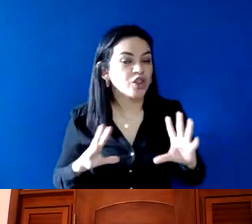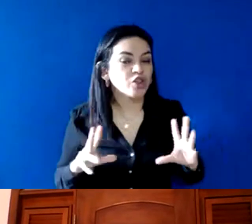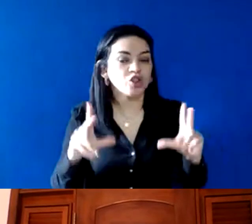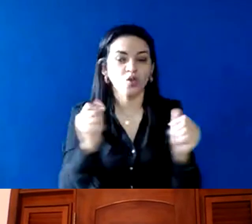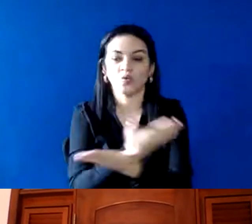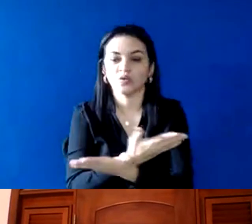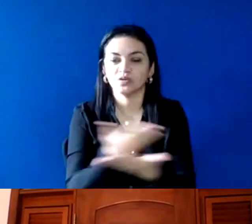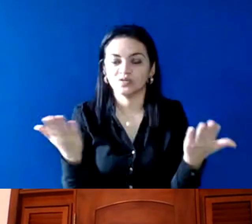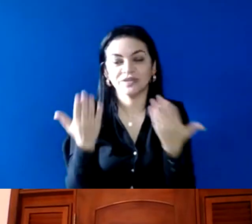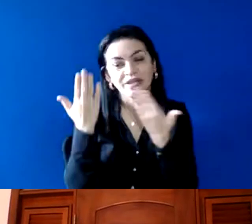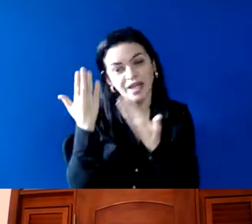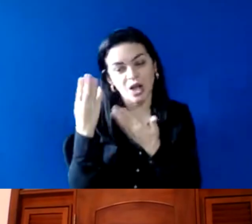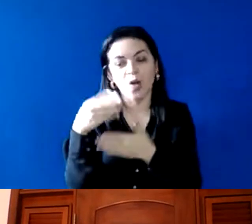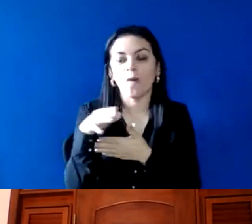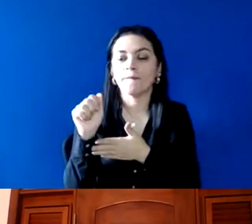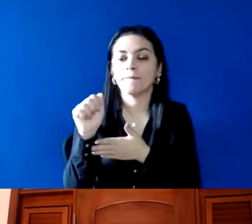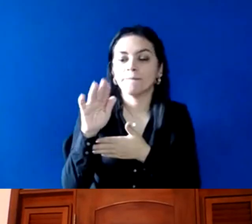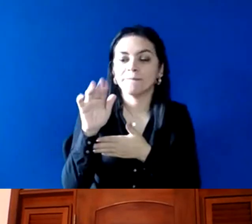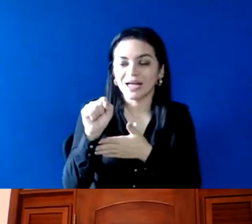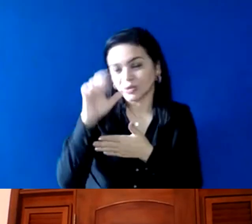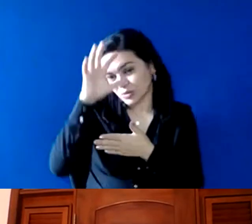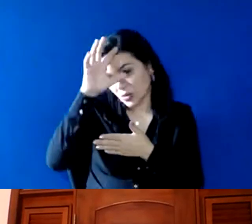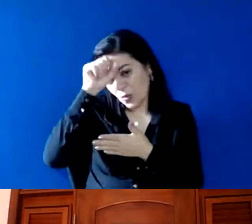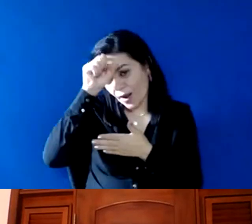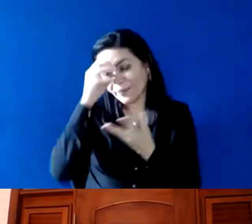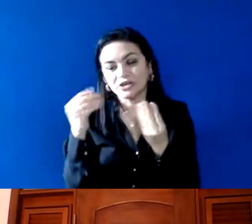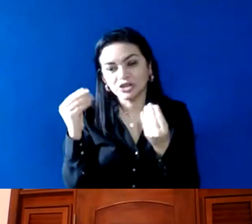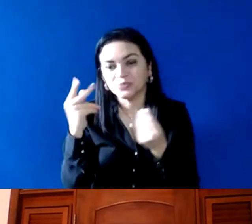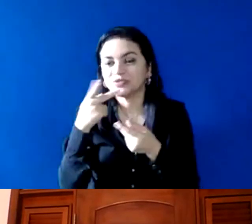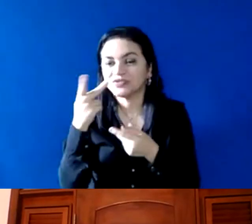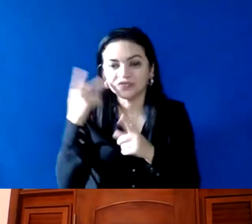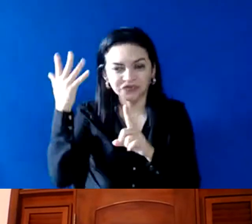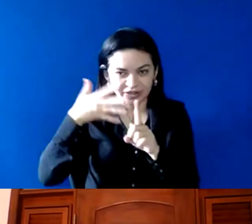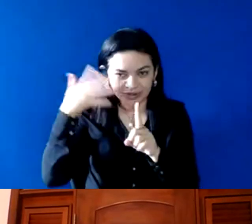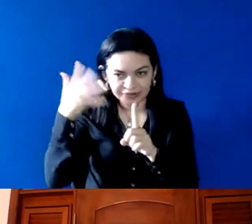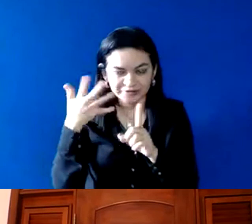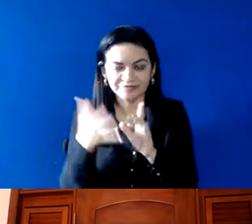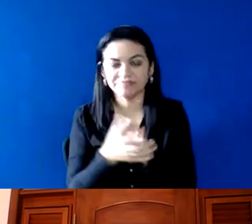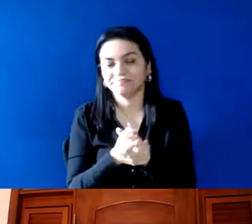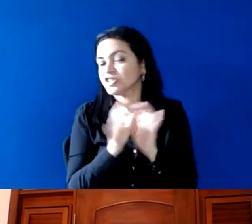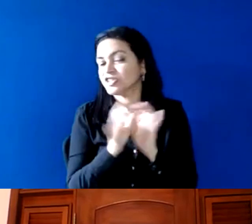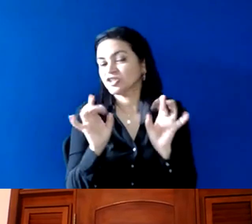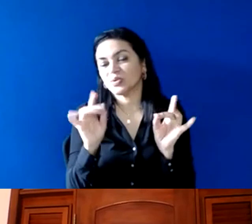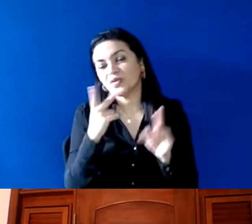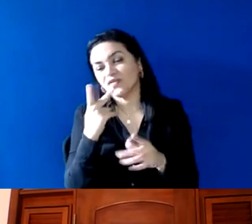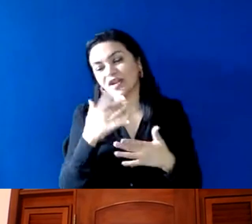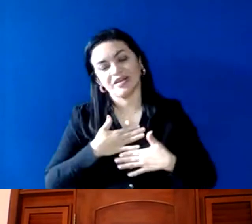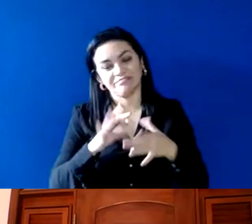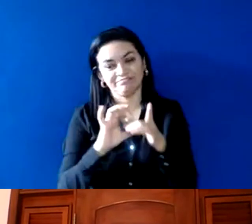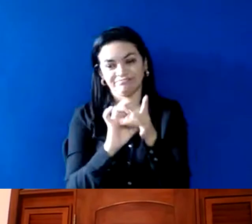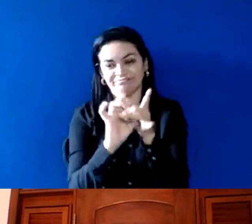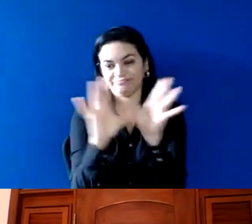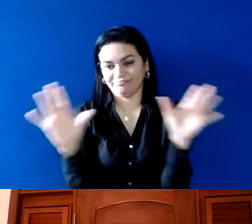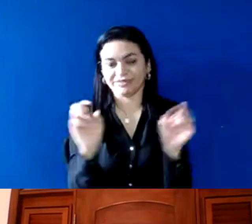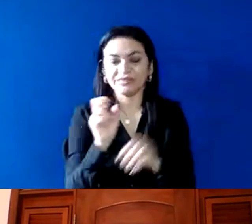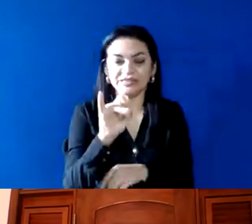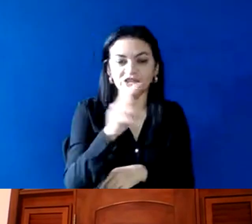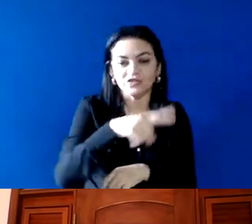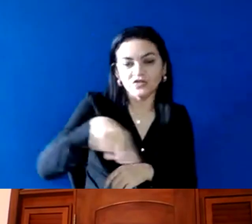ao Marcos, eu aprendi muito com a fala dele, dizer que estou à disposição, caso